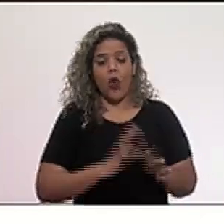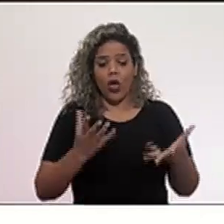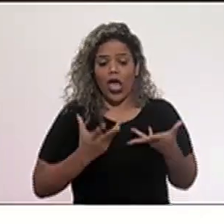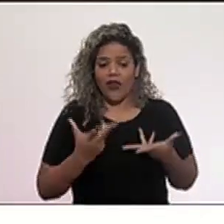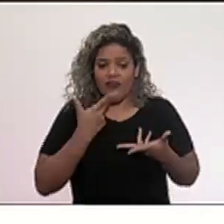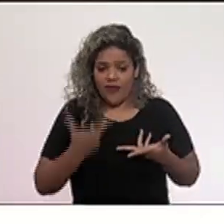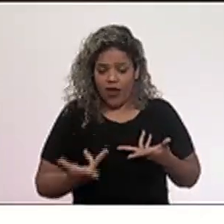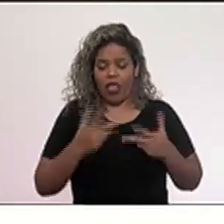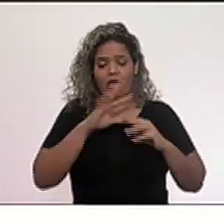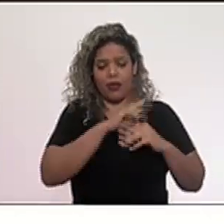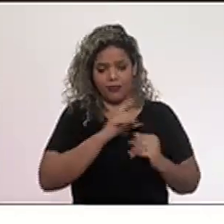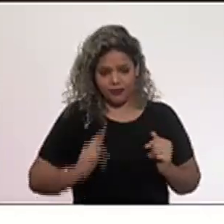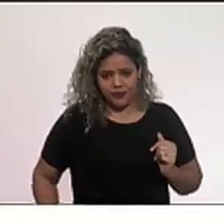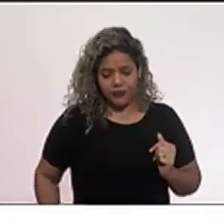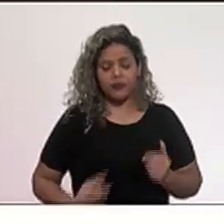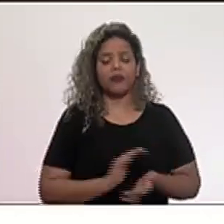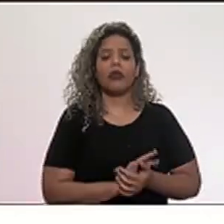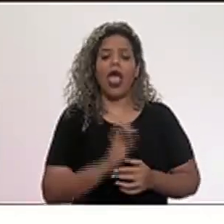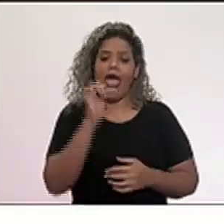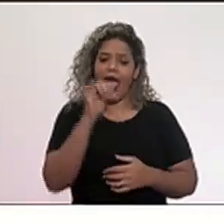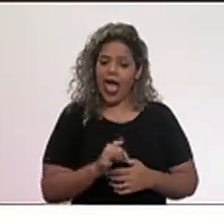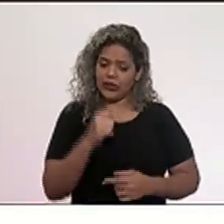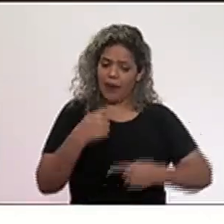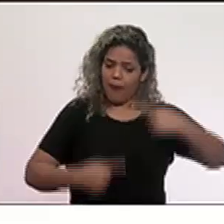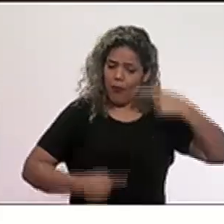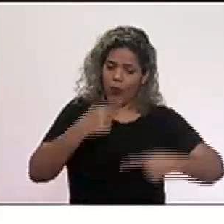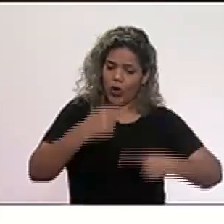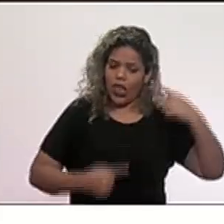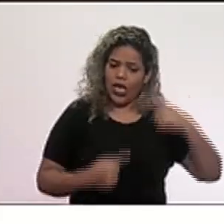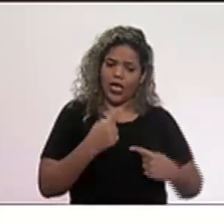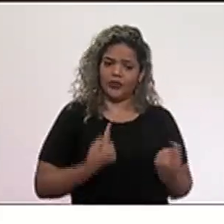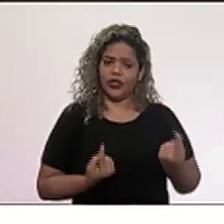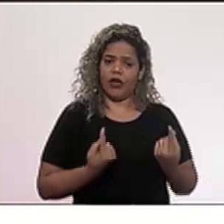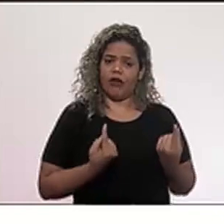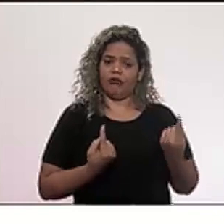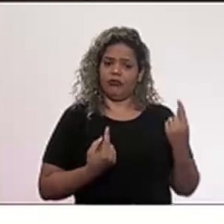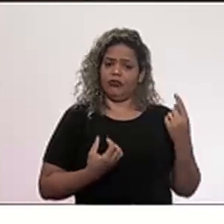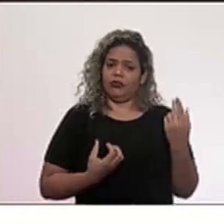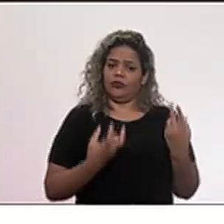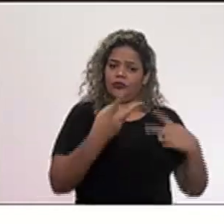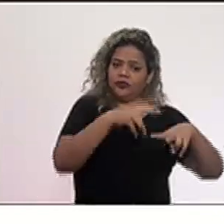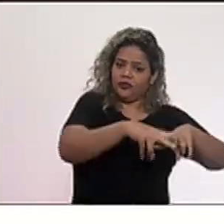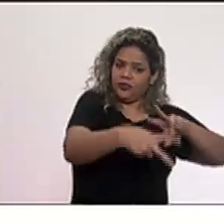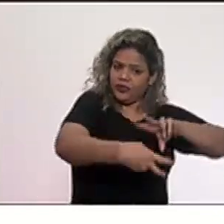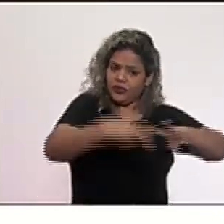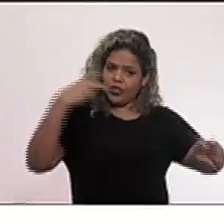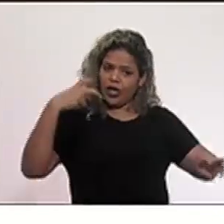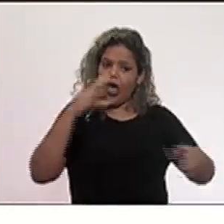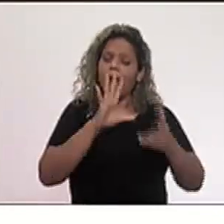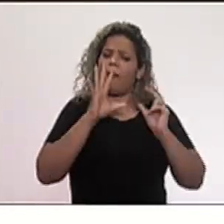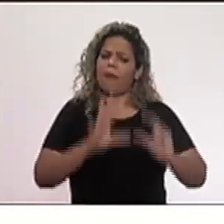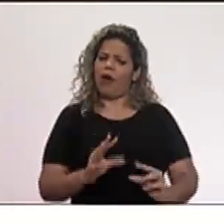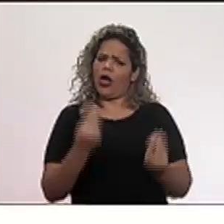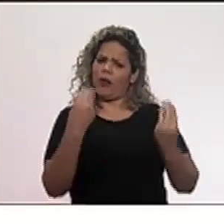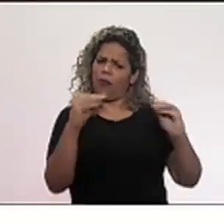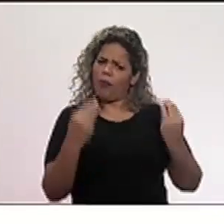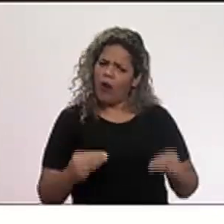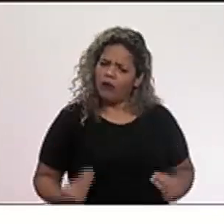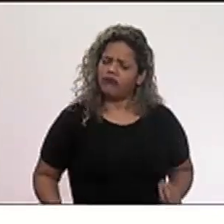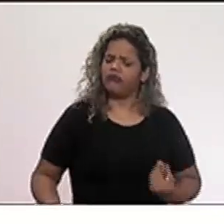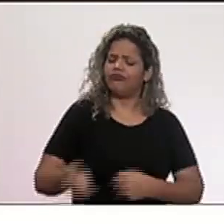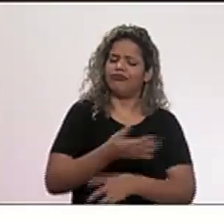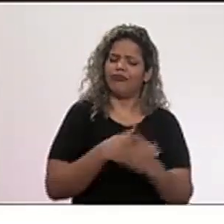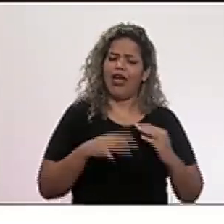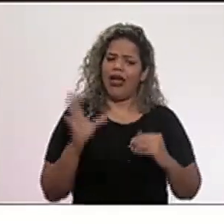senhor presidente, que essa política de desencarceramento que eu me refiro pode colocar muito em